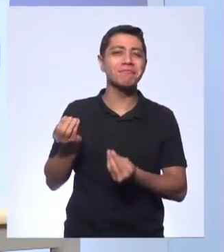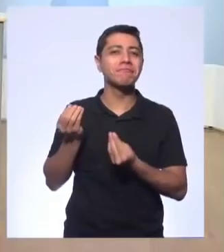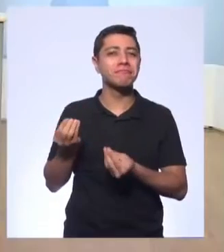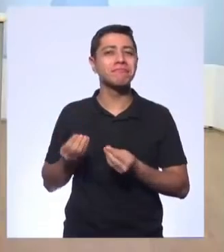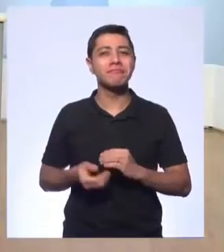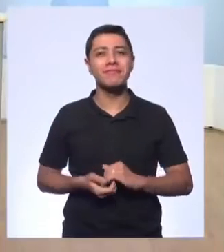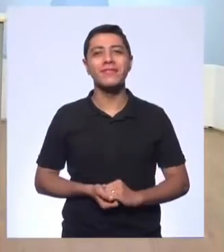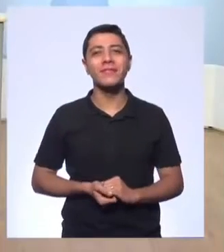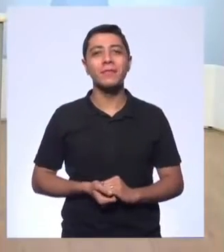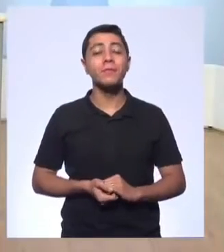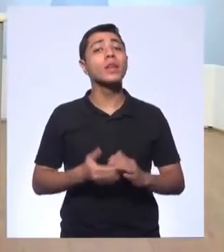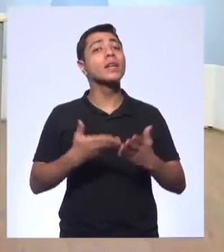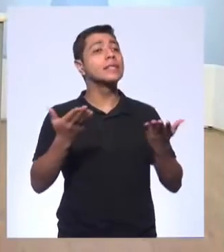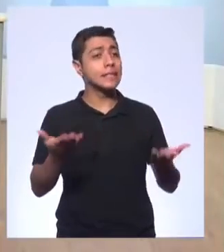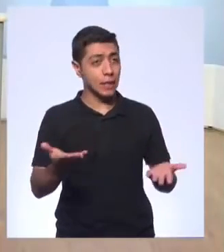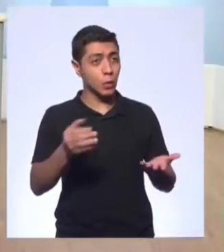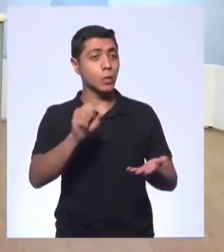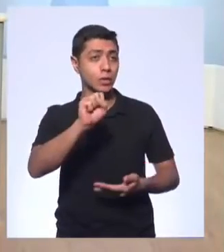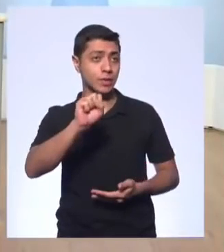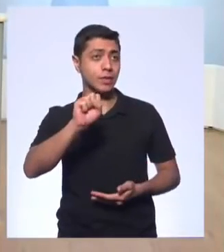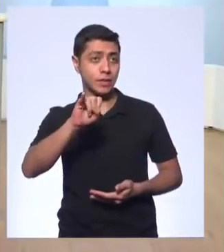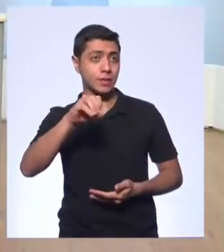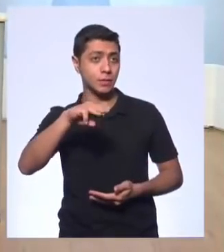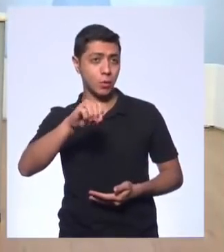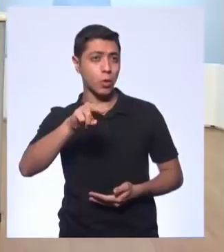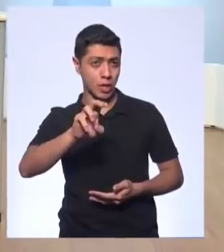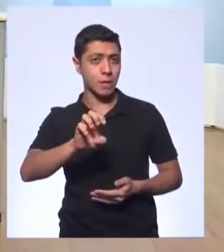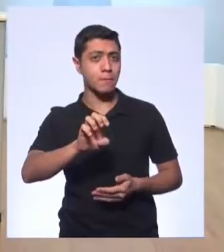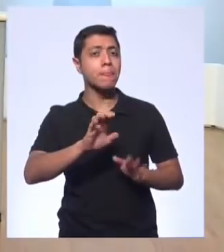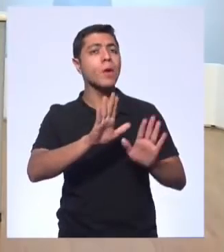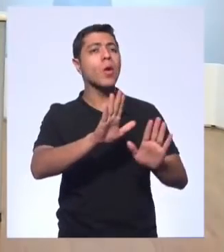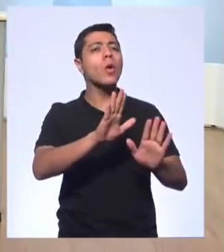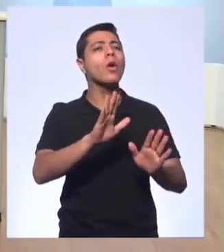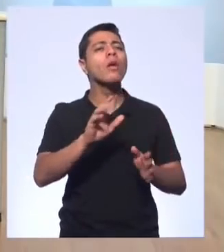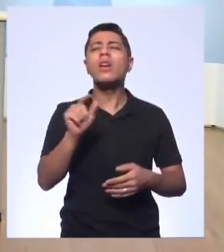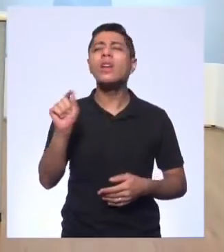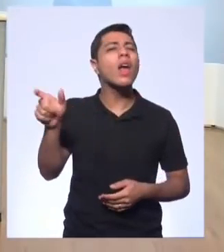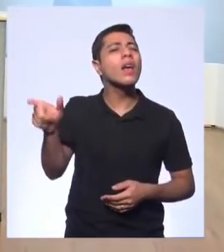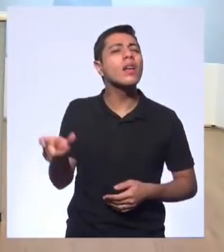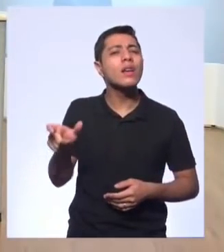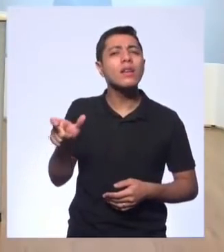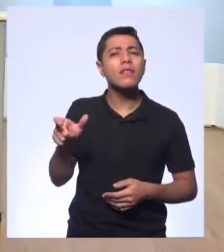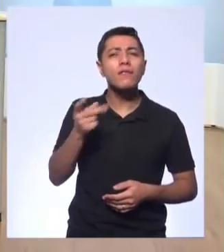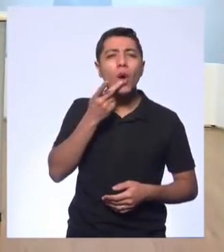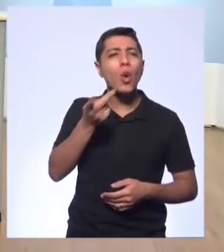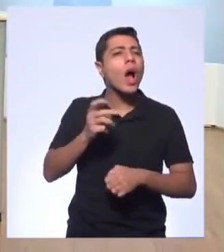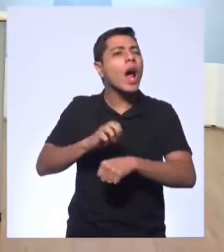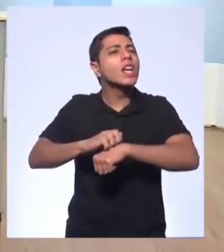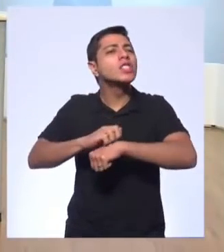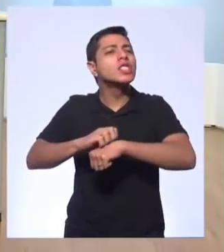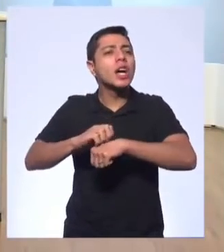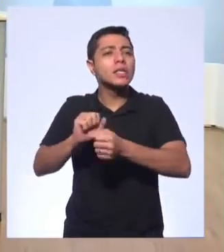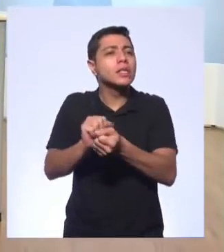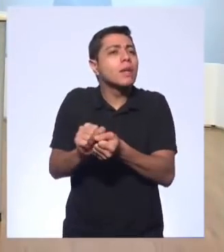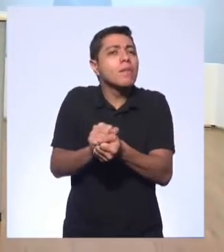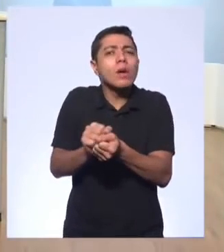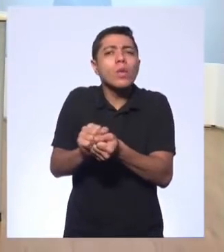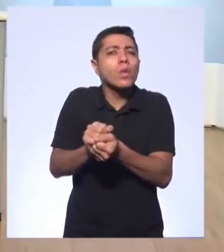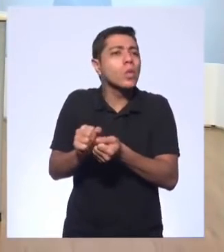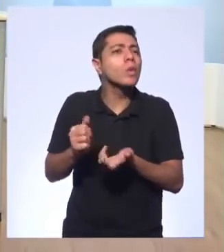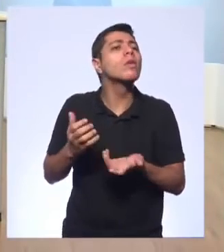Bom, então, Simone, na verdade, quem foi que perguntou mesmo do sabão? O que tem alergia, deixa eu só localizar